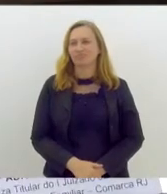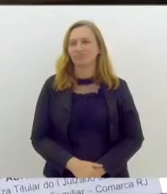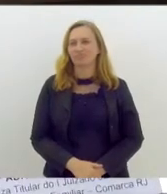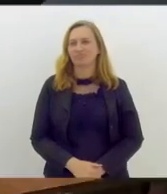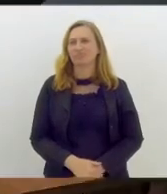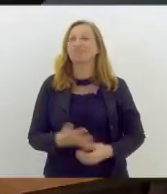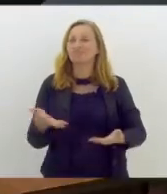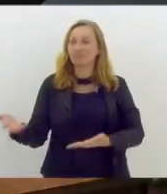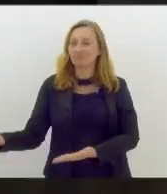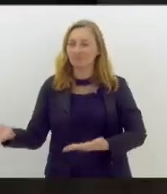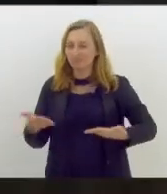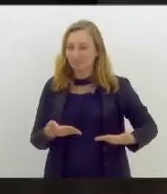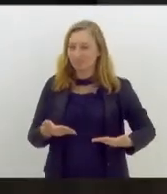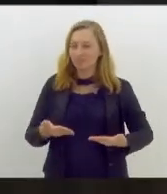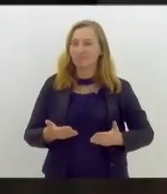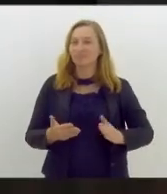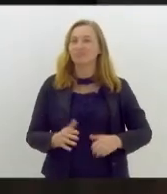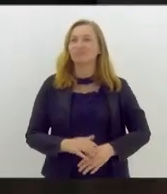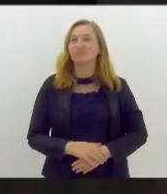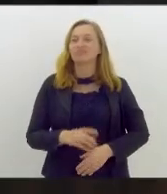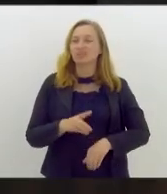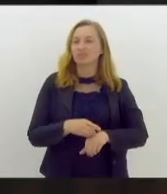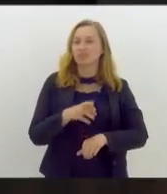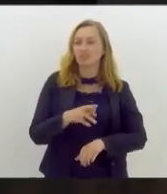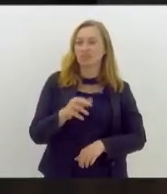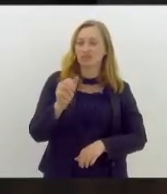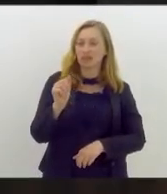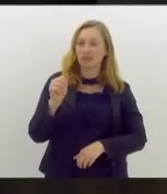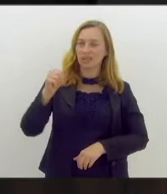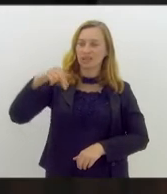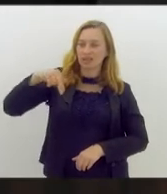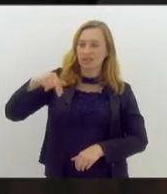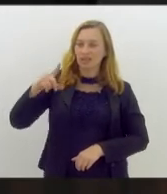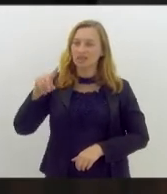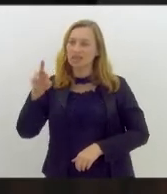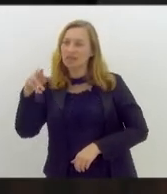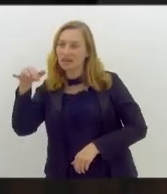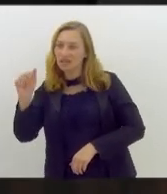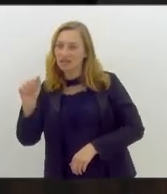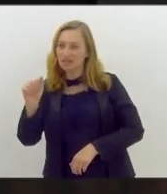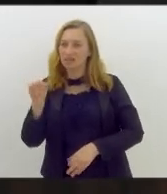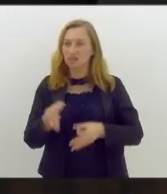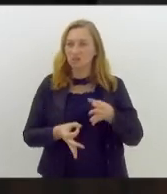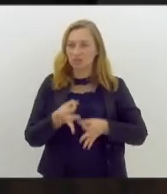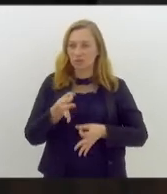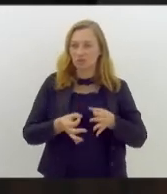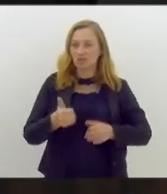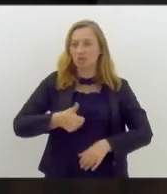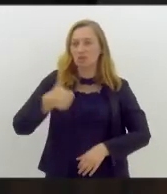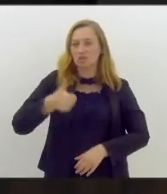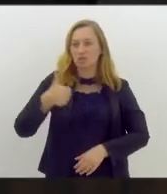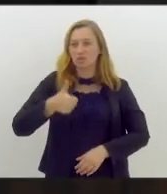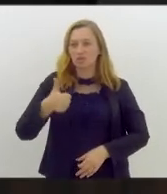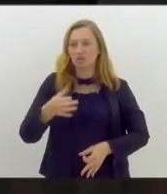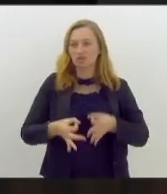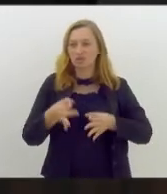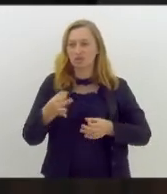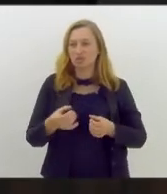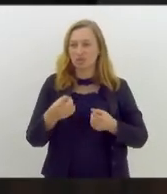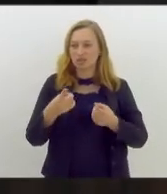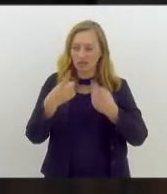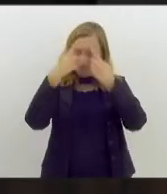Quero convidar para estar conosco a doutora Adriana Ramos de Melo, juíza titular do primeiro juizado da